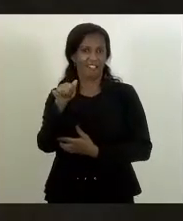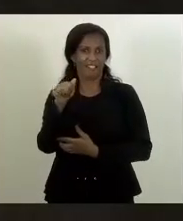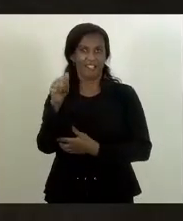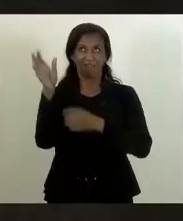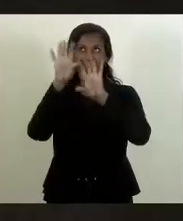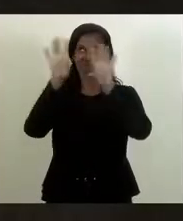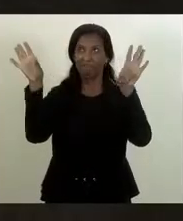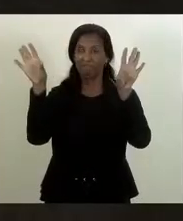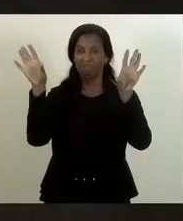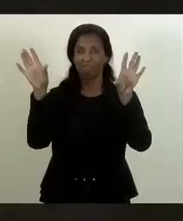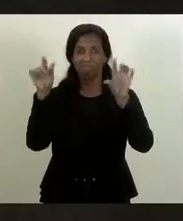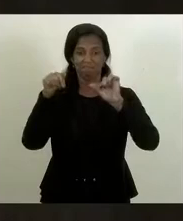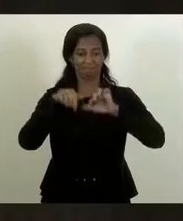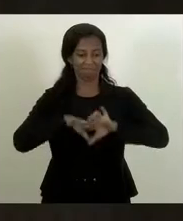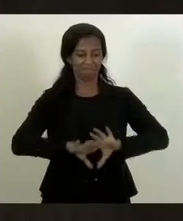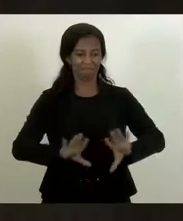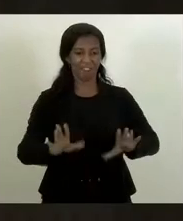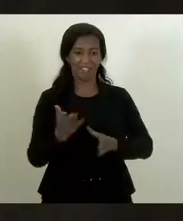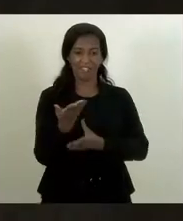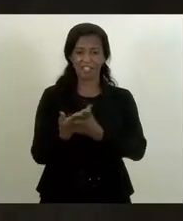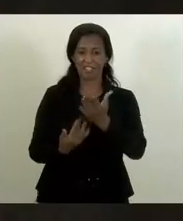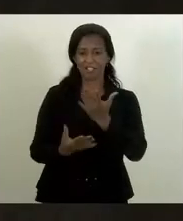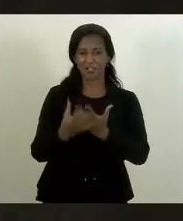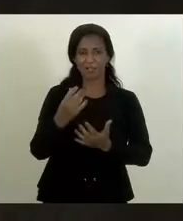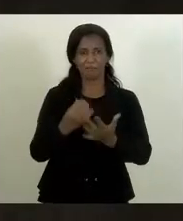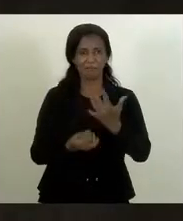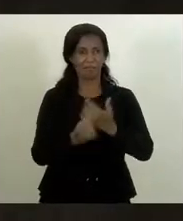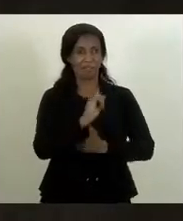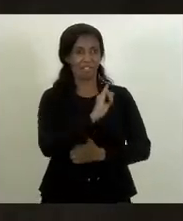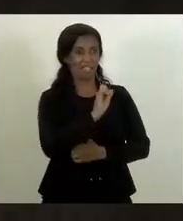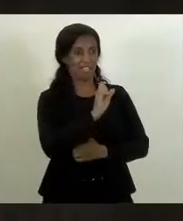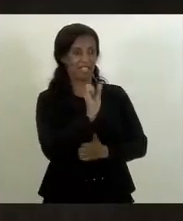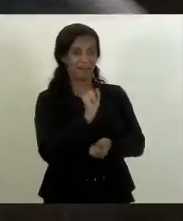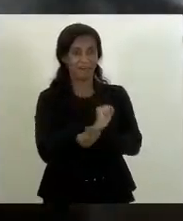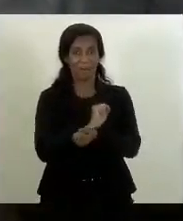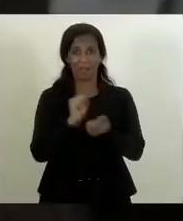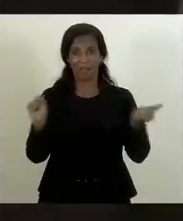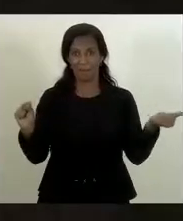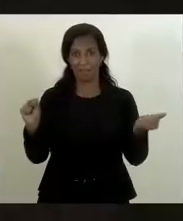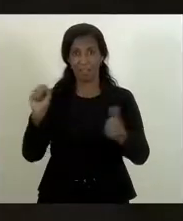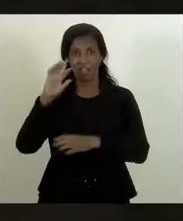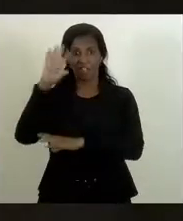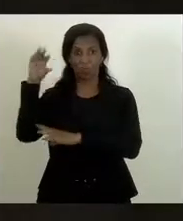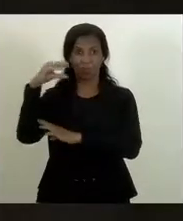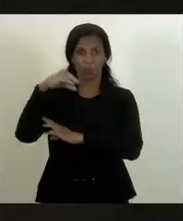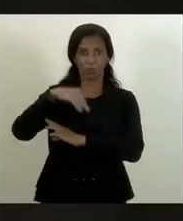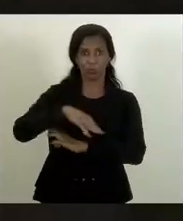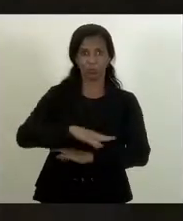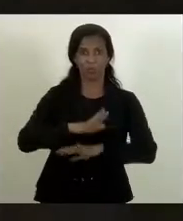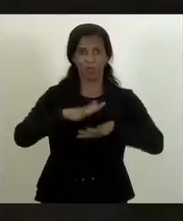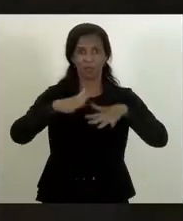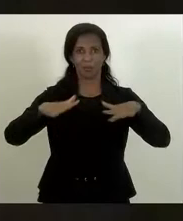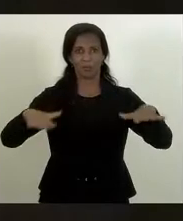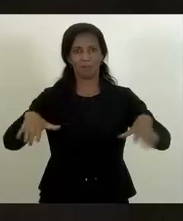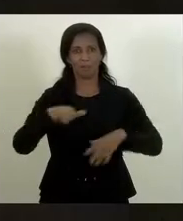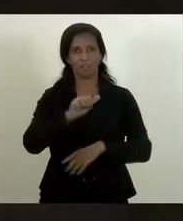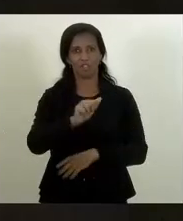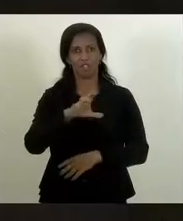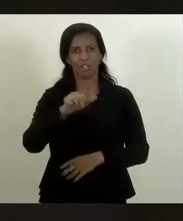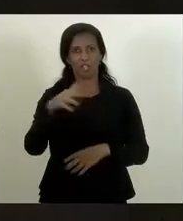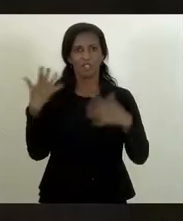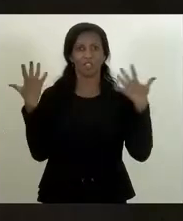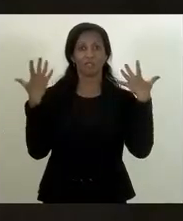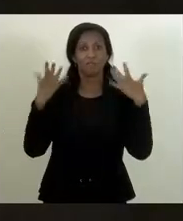céu nem das mãos de Isabel. A liberdade é um dragão no mar de Aracati. Salve